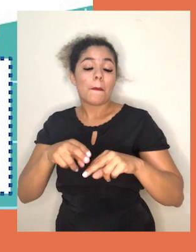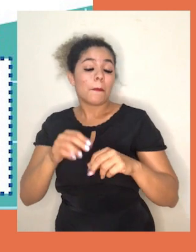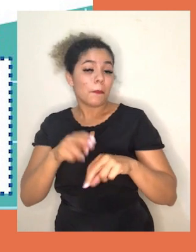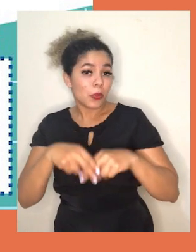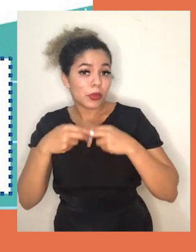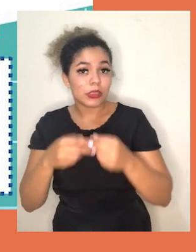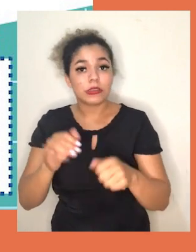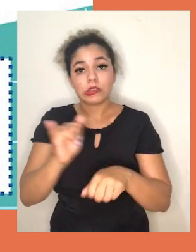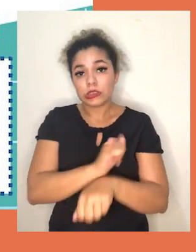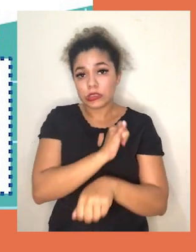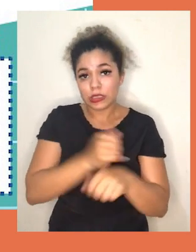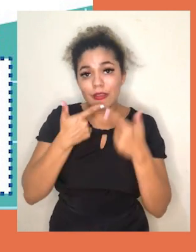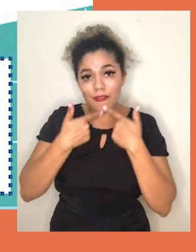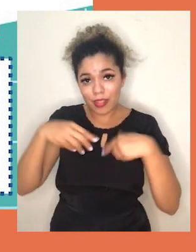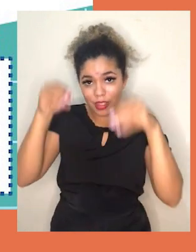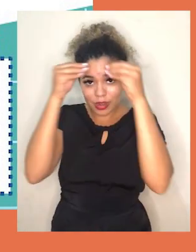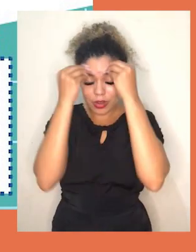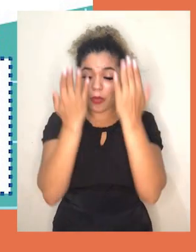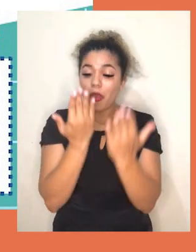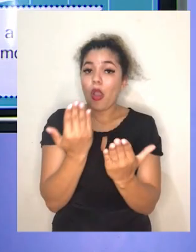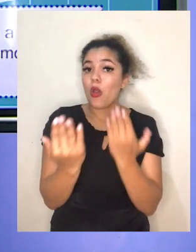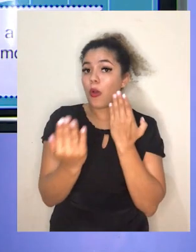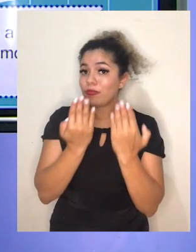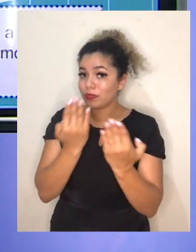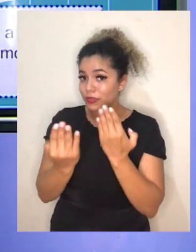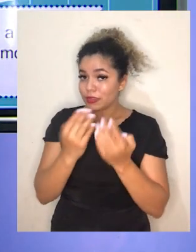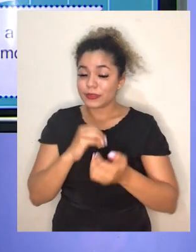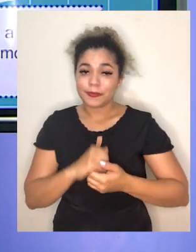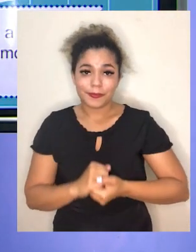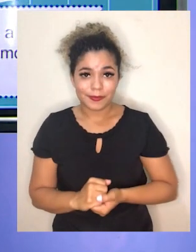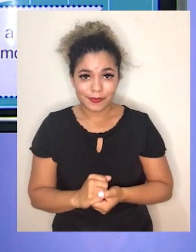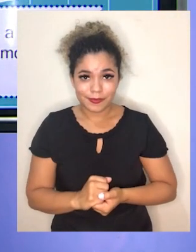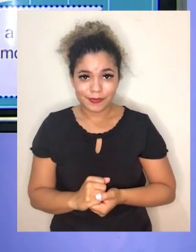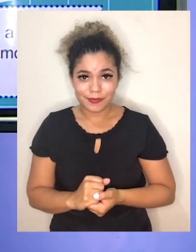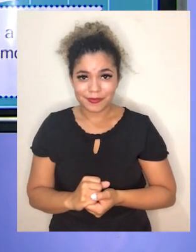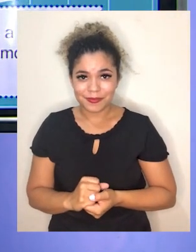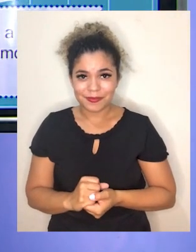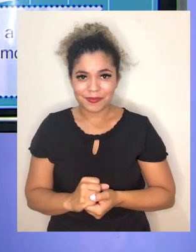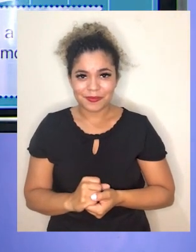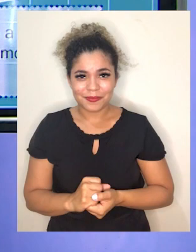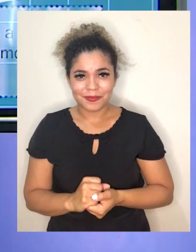de linguagem do tipo comparação.